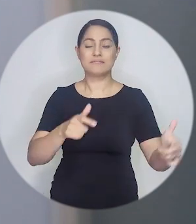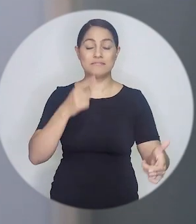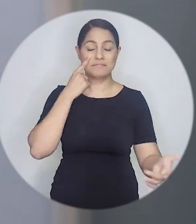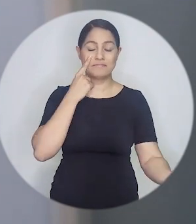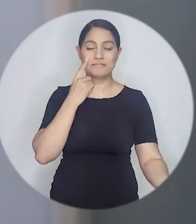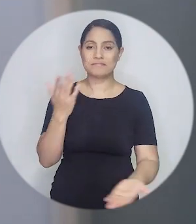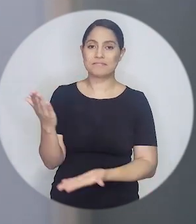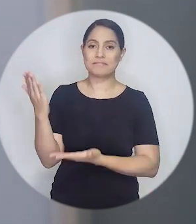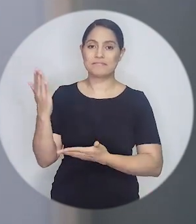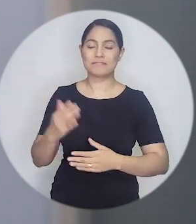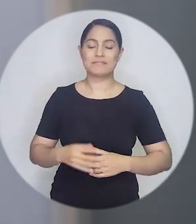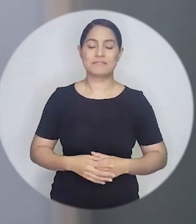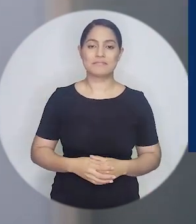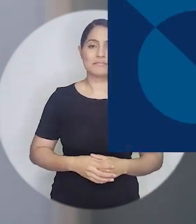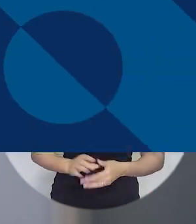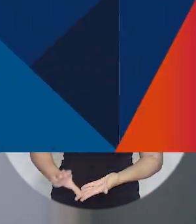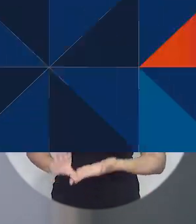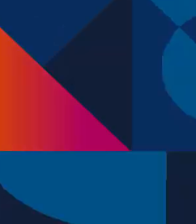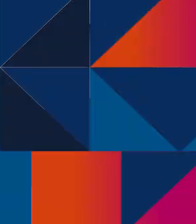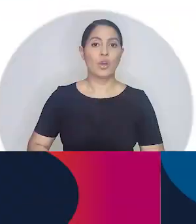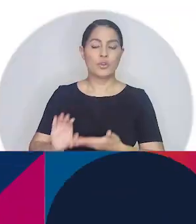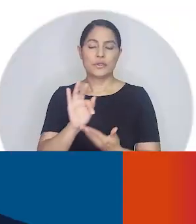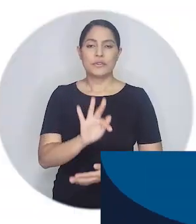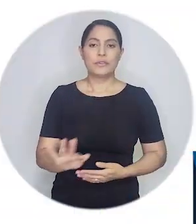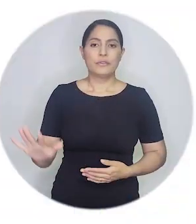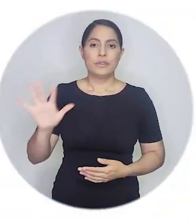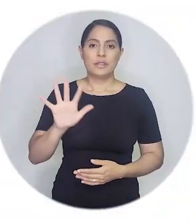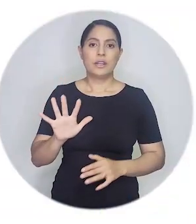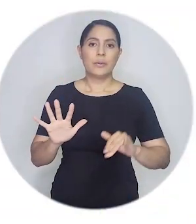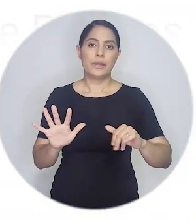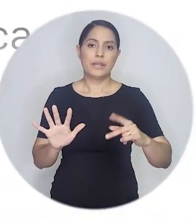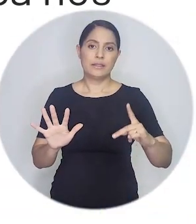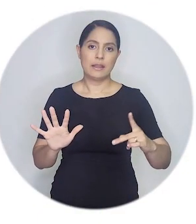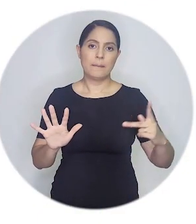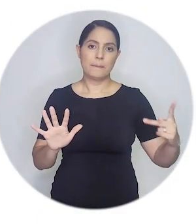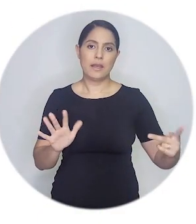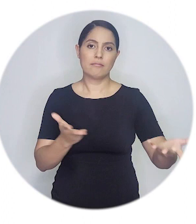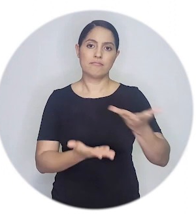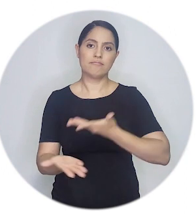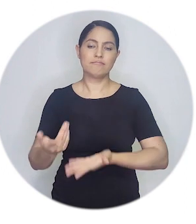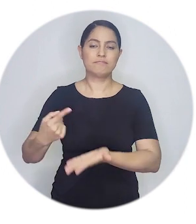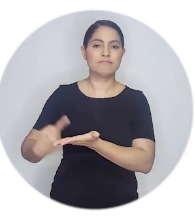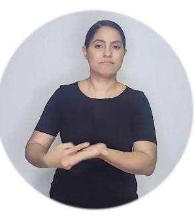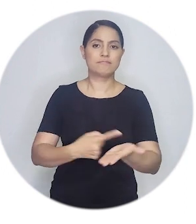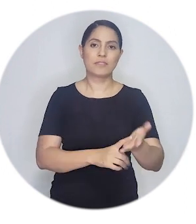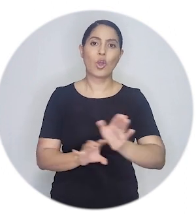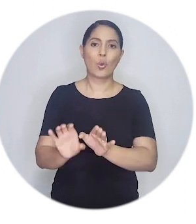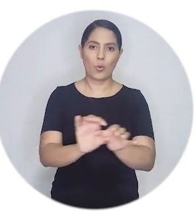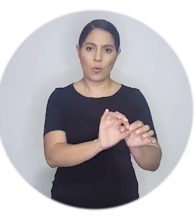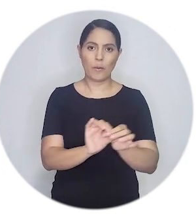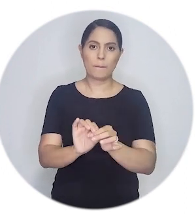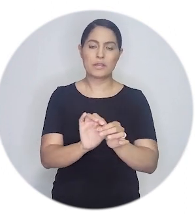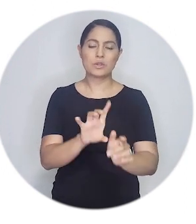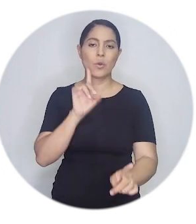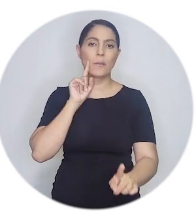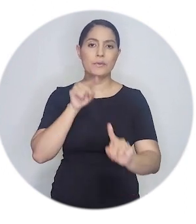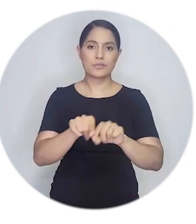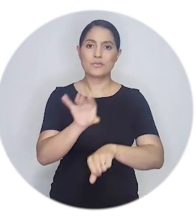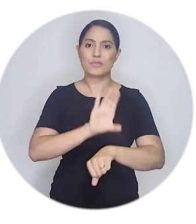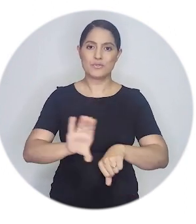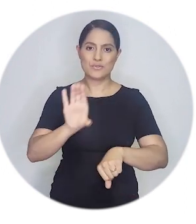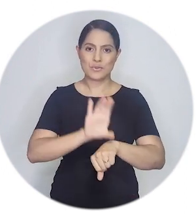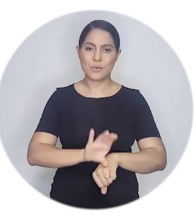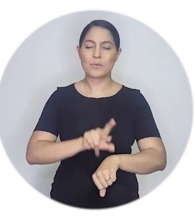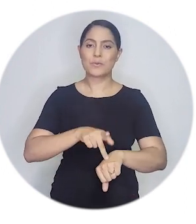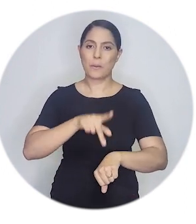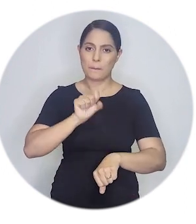qualquer hora e em qualquer lugar. Veja. O Conselho Federal da OAB firmou o termo de cooperação com o Instituto Brasileiro de Ensino, Pesquisa